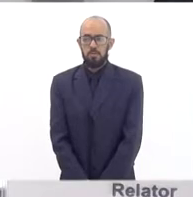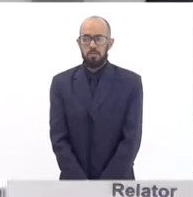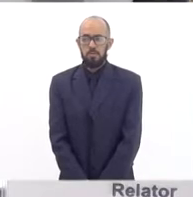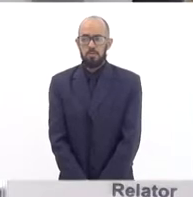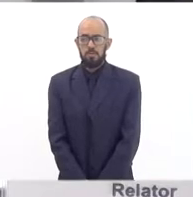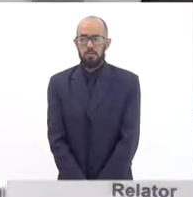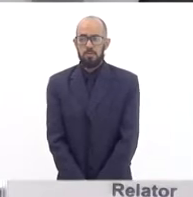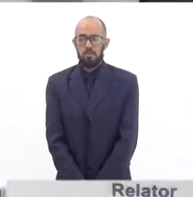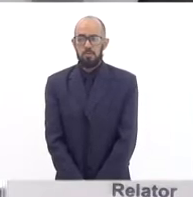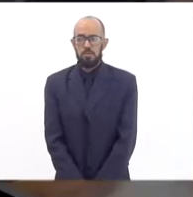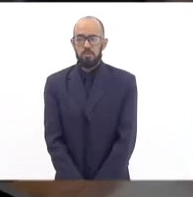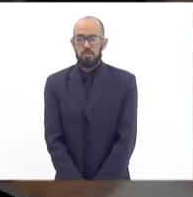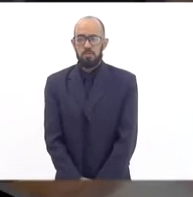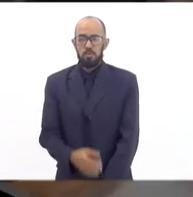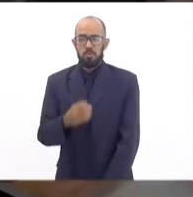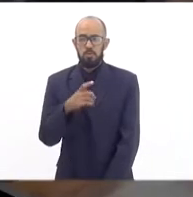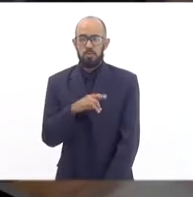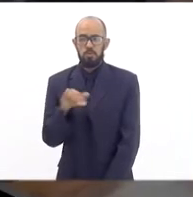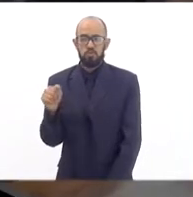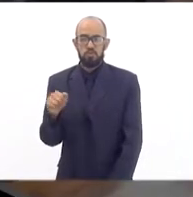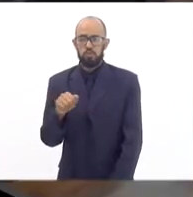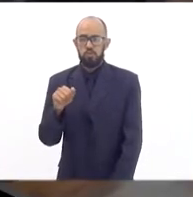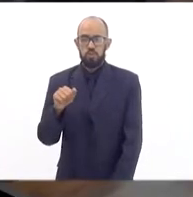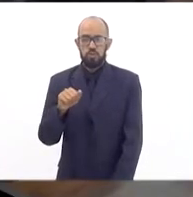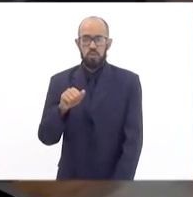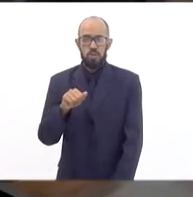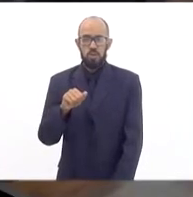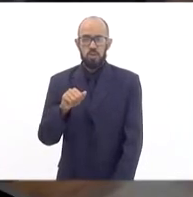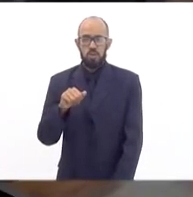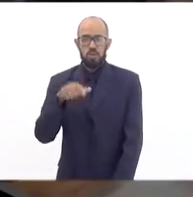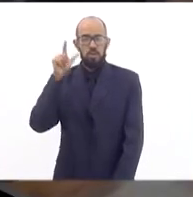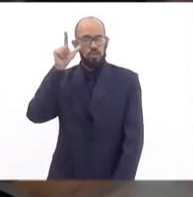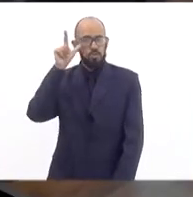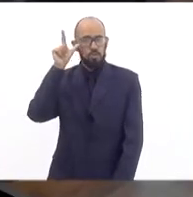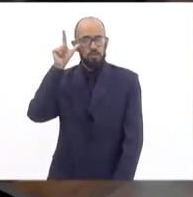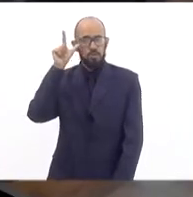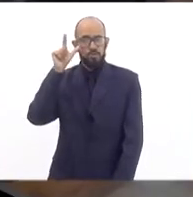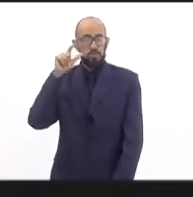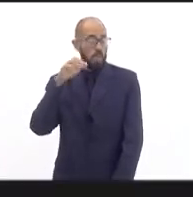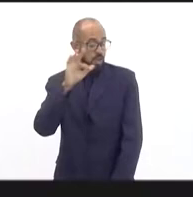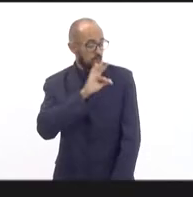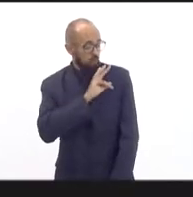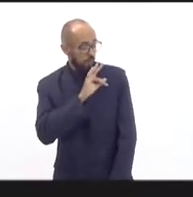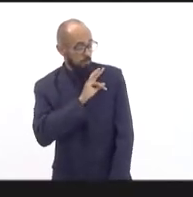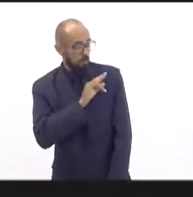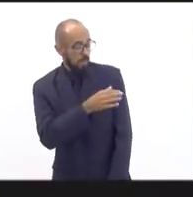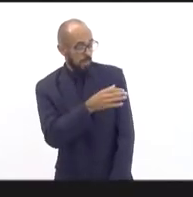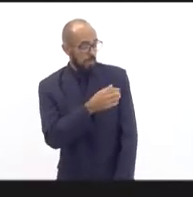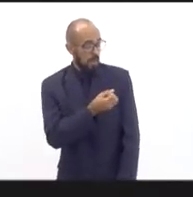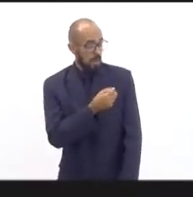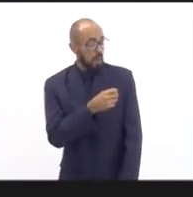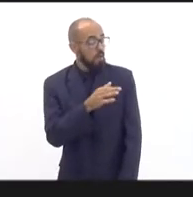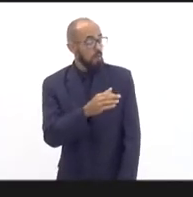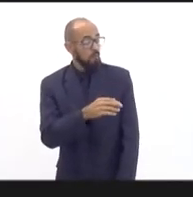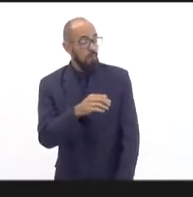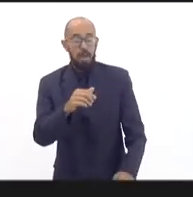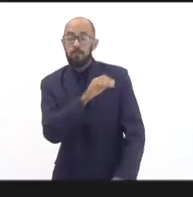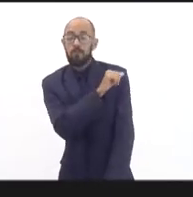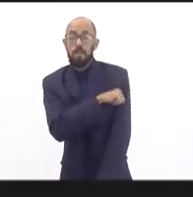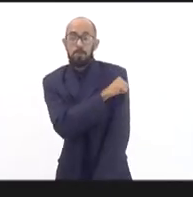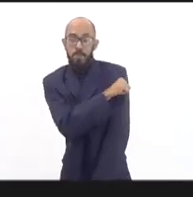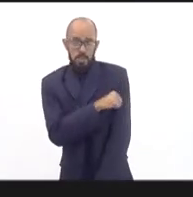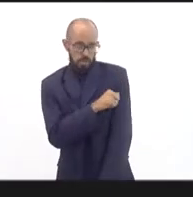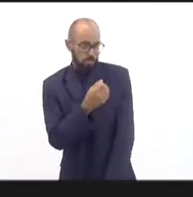Bom dia. Bom dia, Lucinha. Oi. Deputada enfermeira Rejane, bom dia. Que bom tê-la conosco aqui